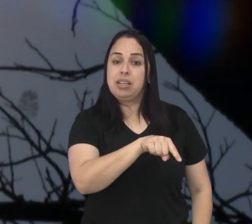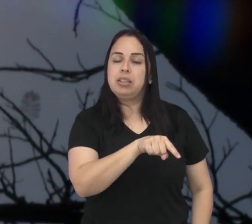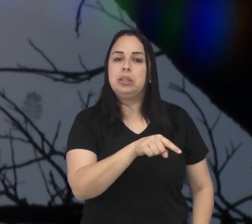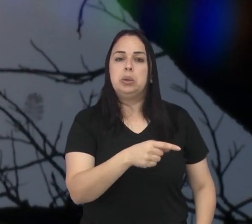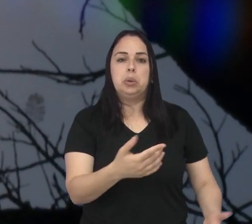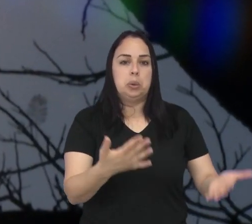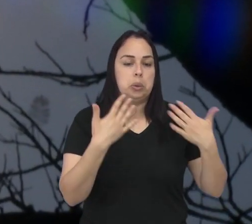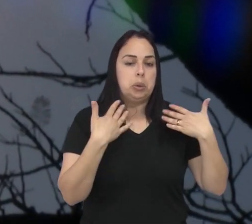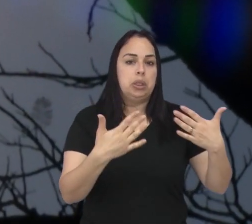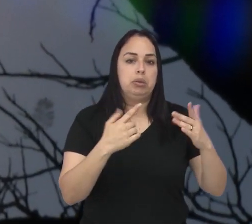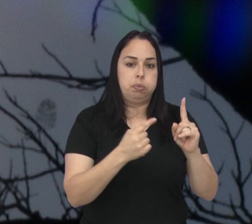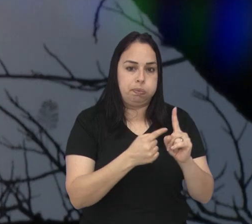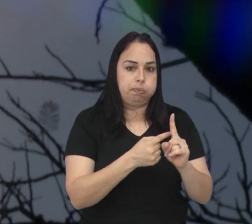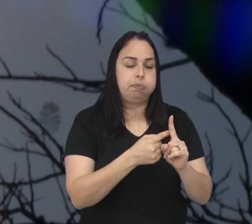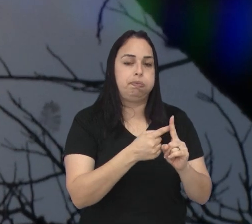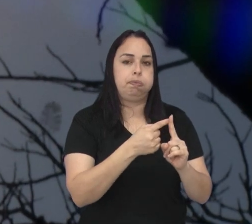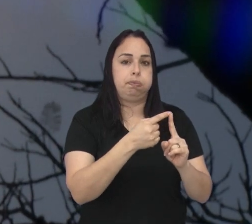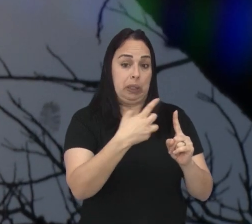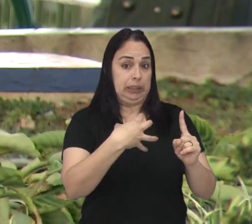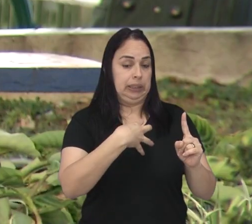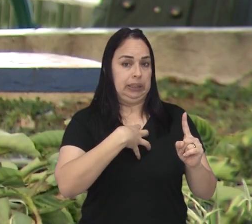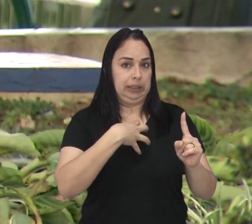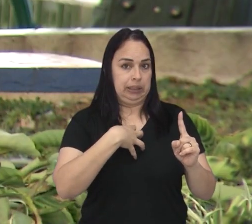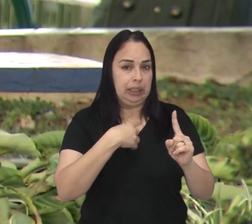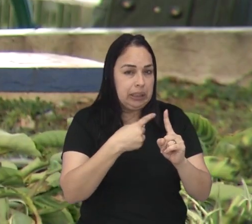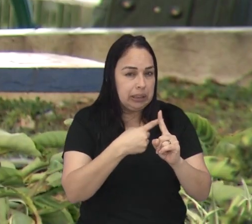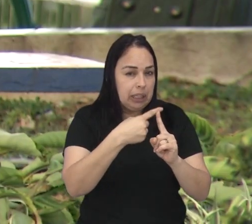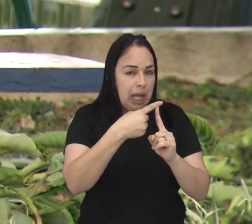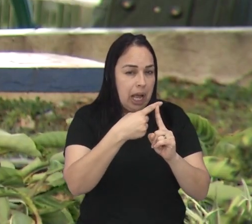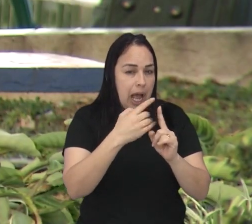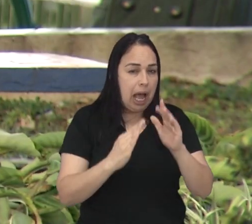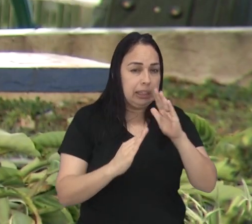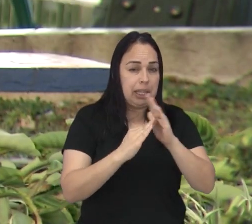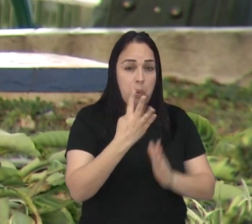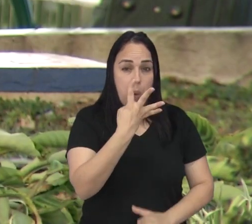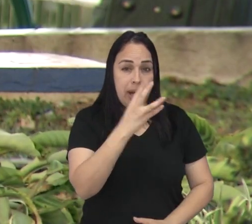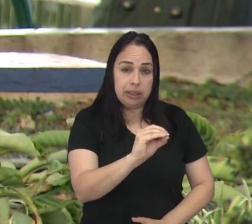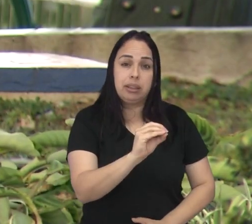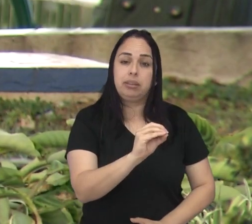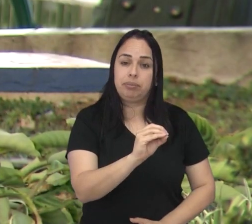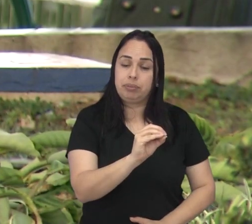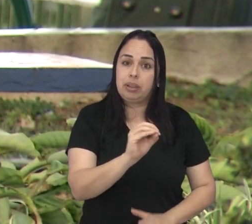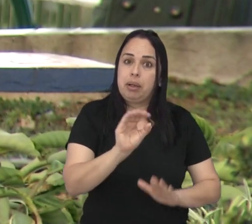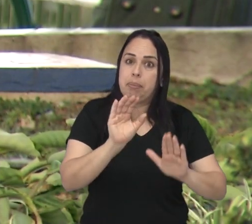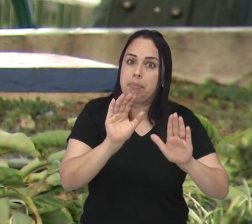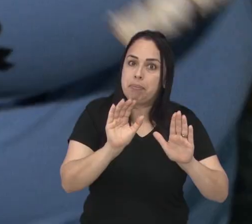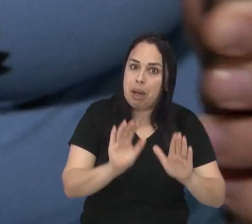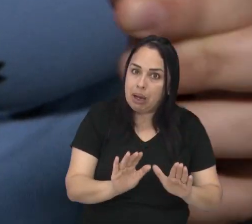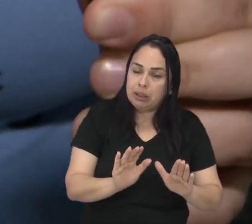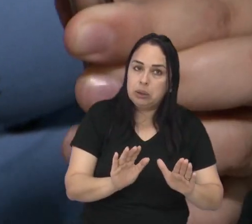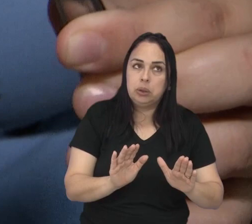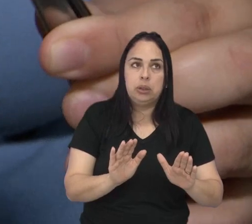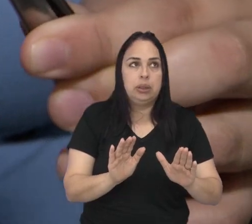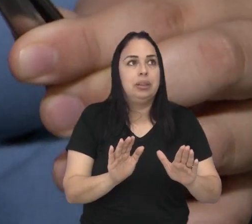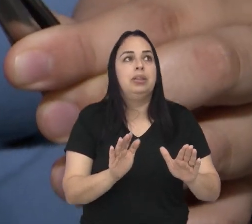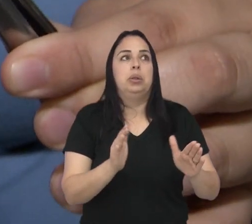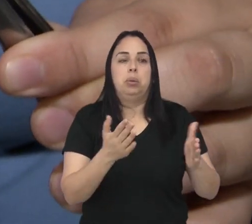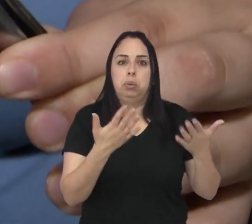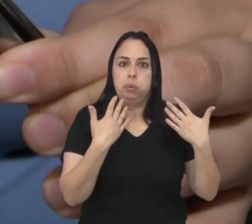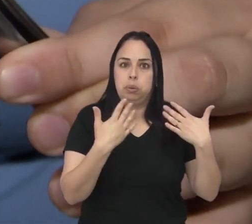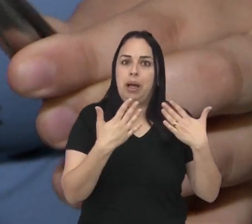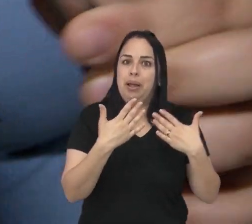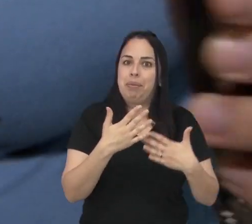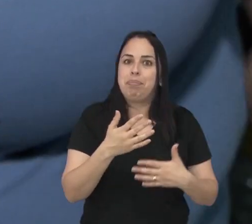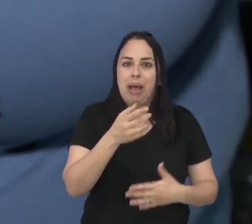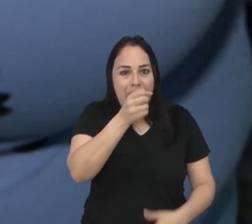mais sentem a elevação das temperaturas, que podem registrar máximas de 40 graus. Mas mesmo com o